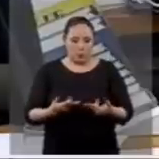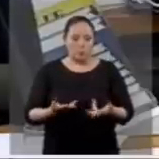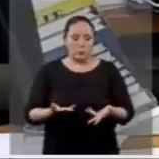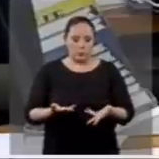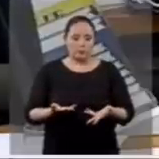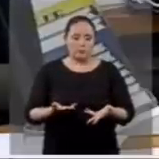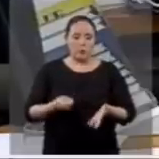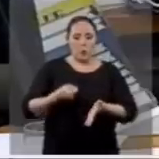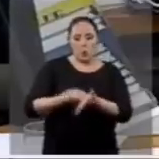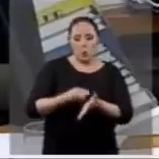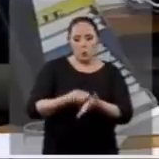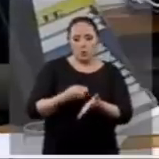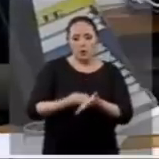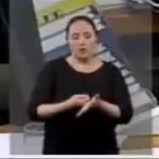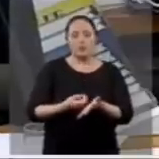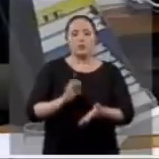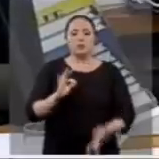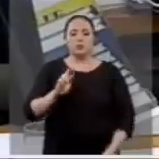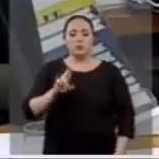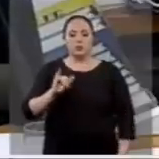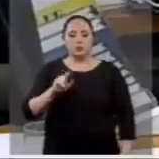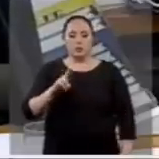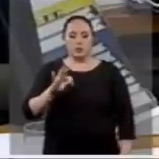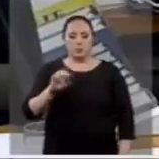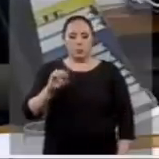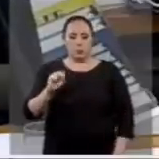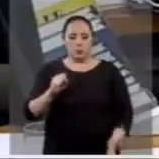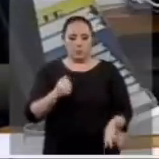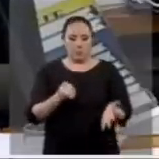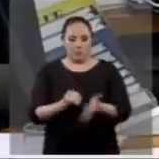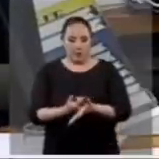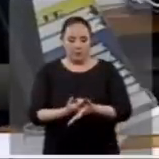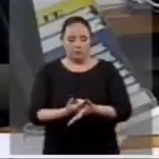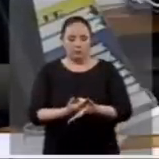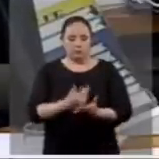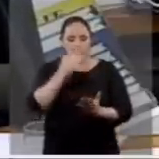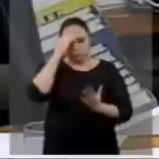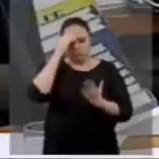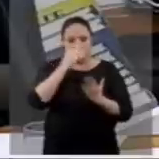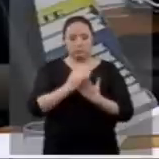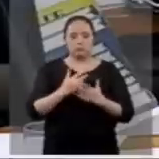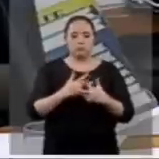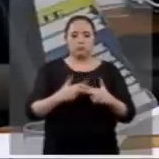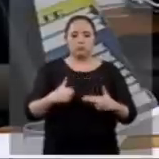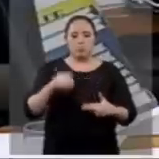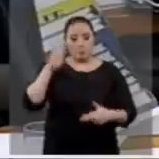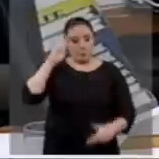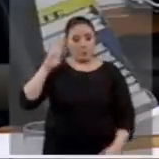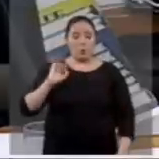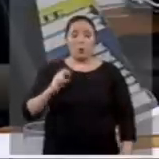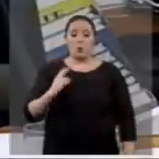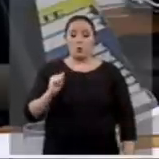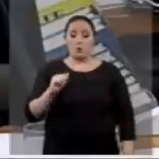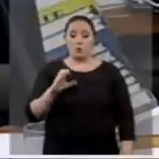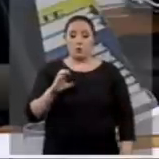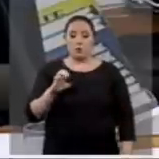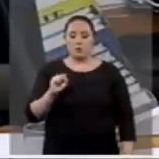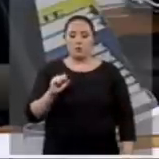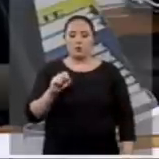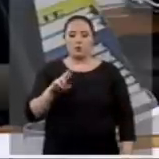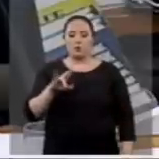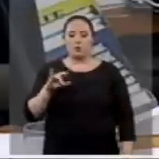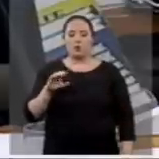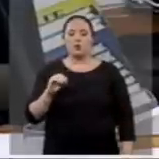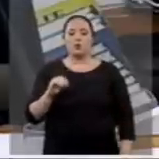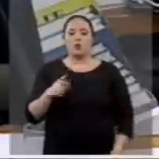relativamente a obrigações tributárias, considerado o principal ou acessório da